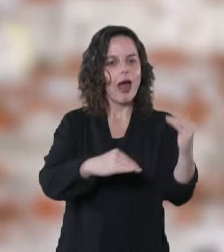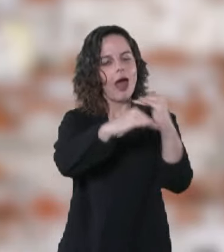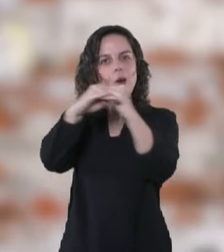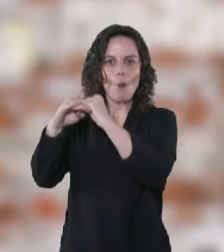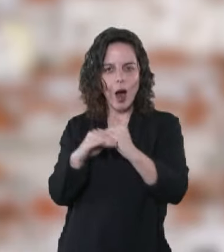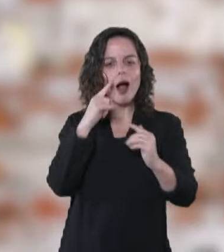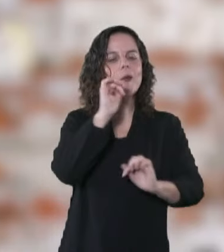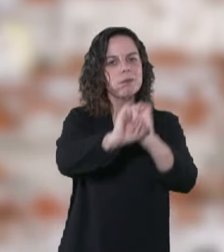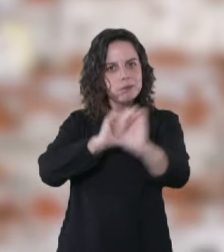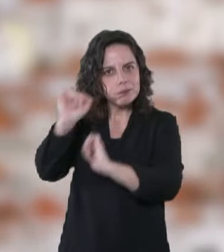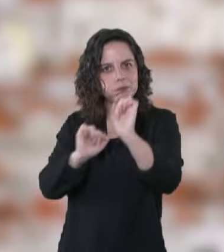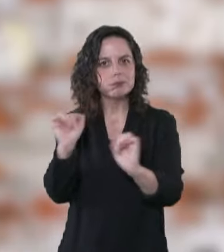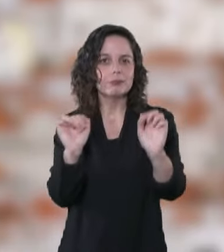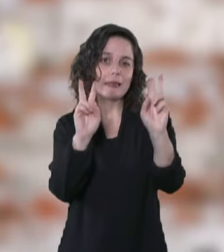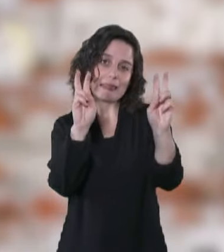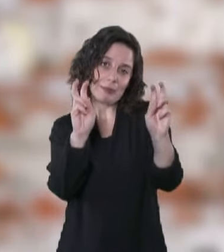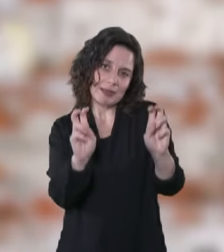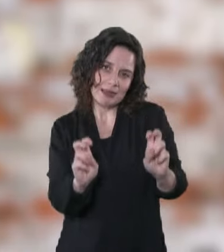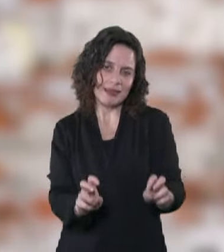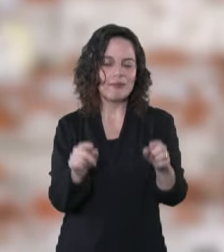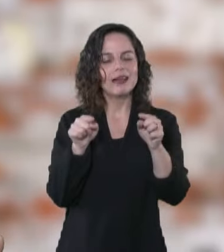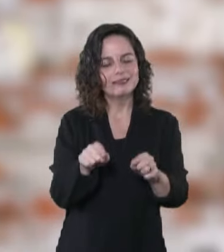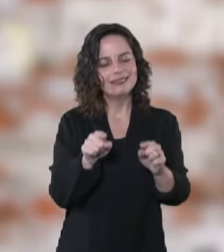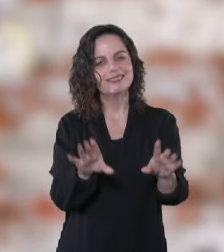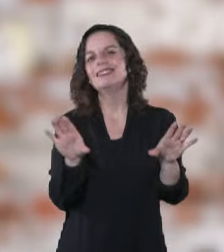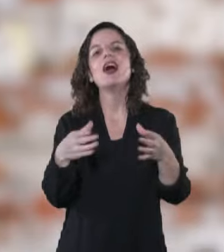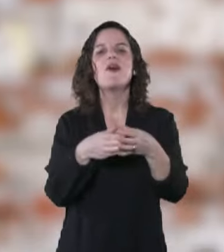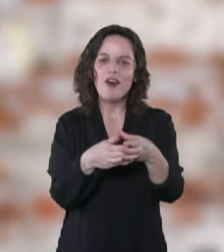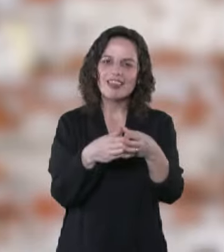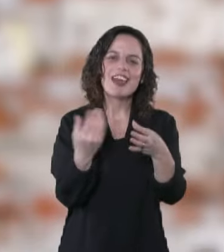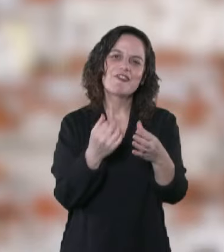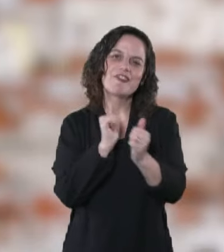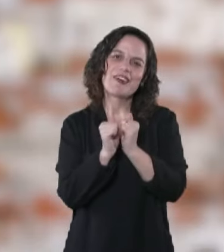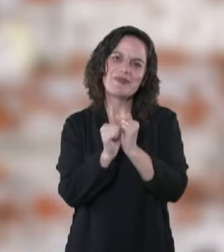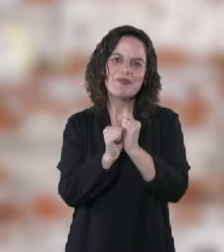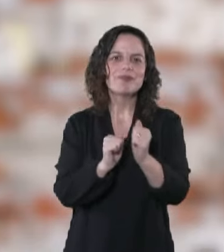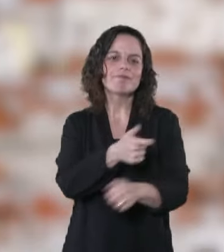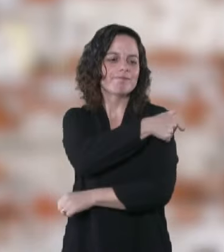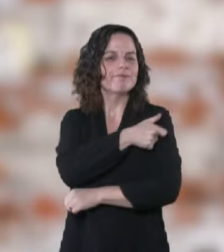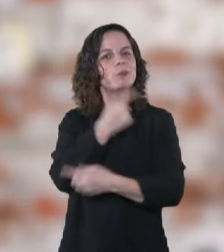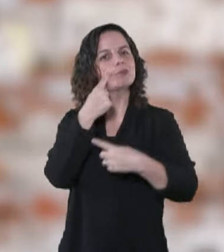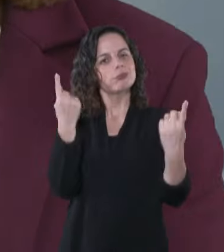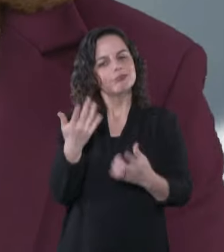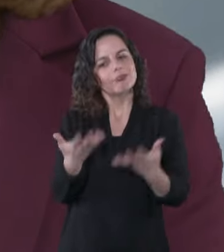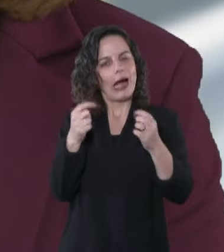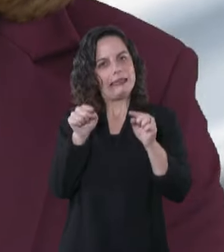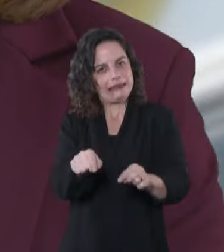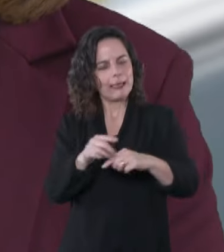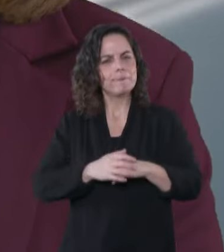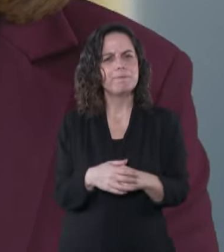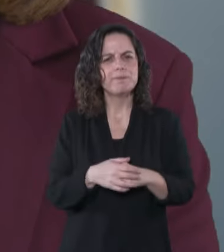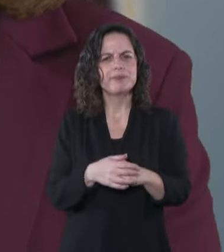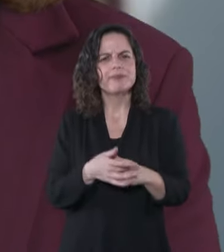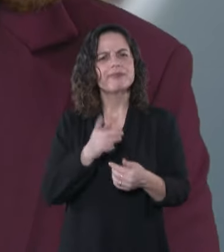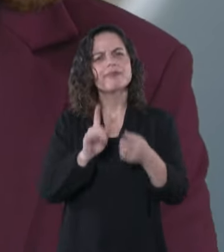circunstâncias, conhecimento sobre estas matérias. E é isso que a Ordem, também no seu papel de entidade pública, procura fazer. O que é esta